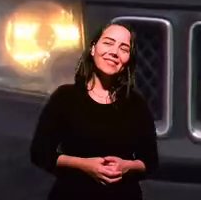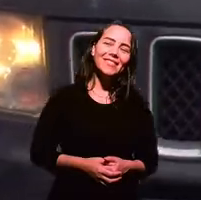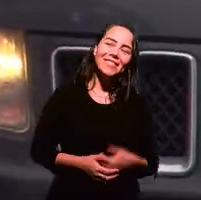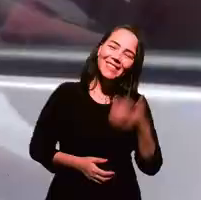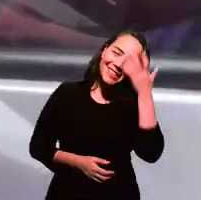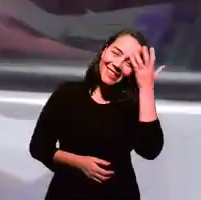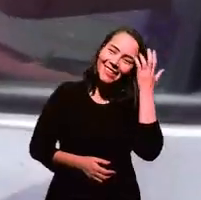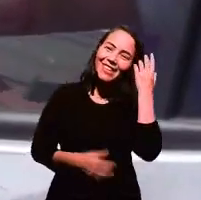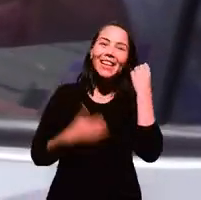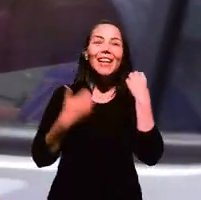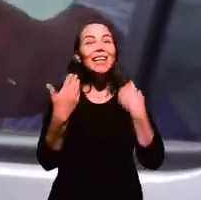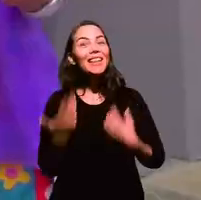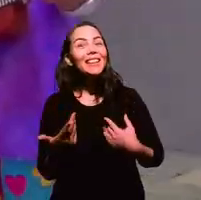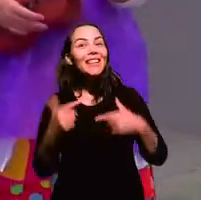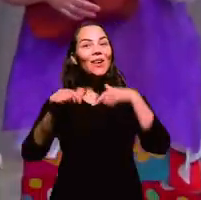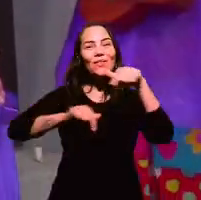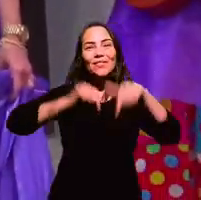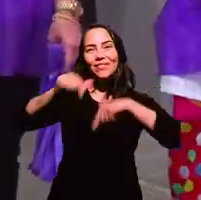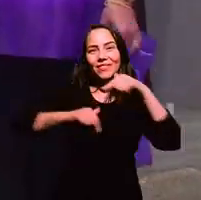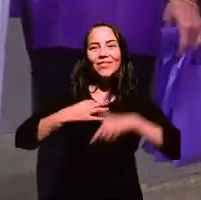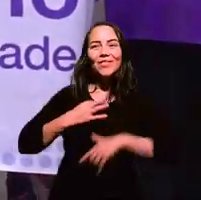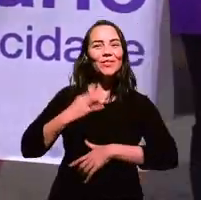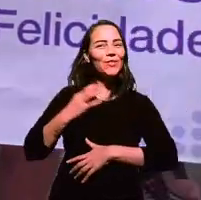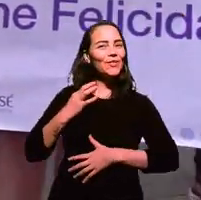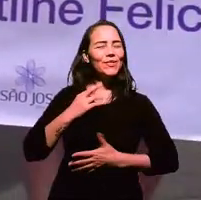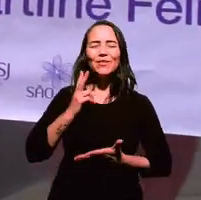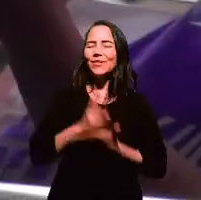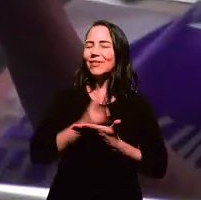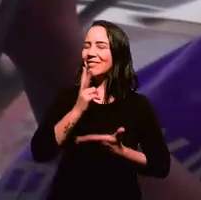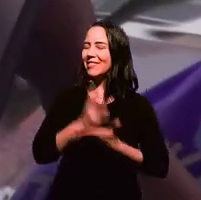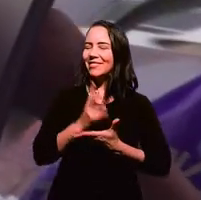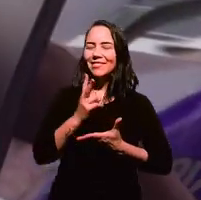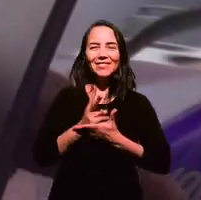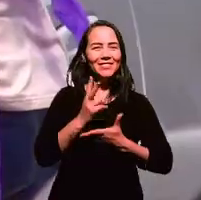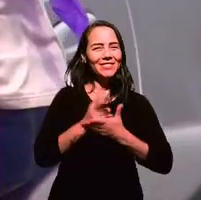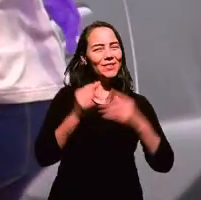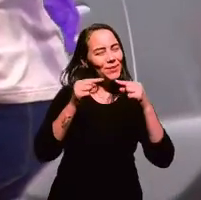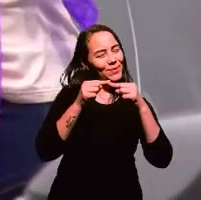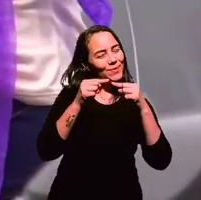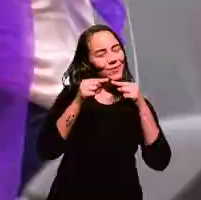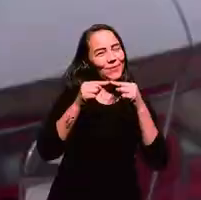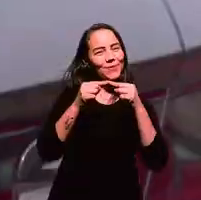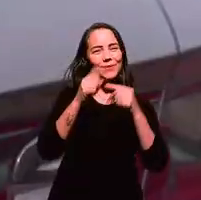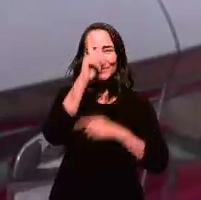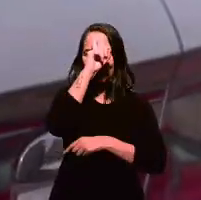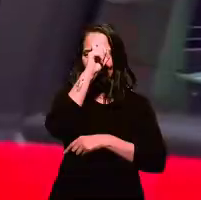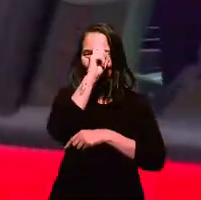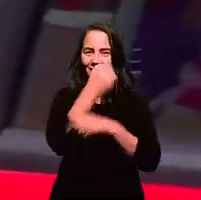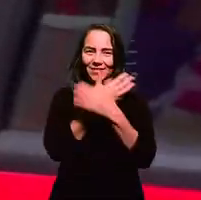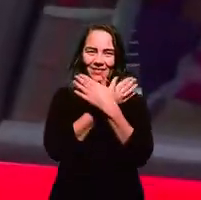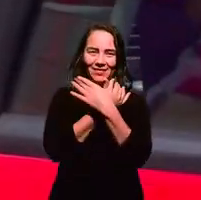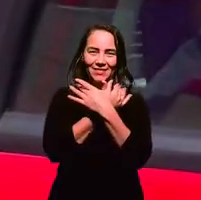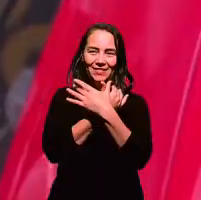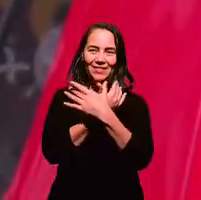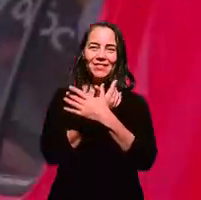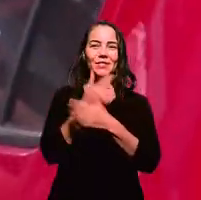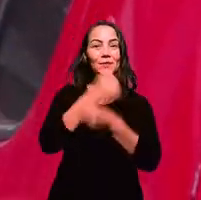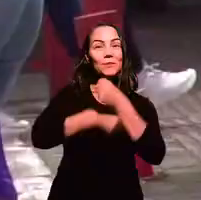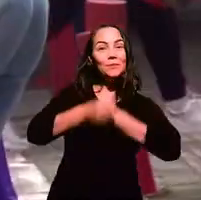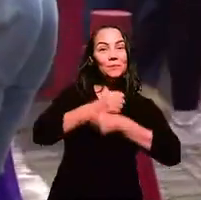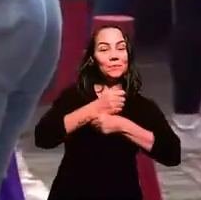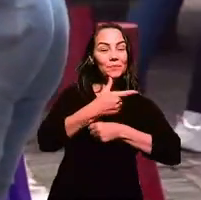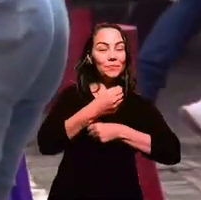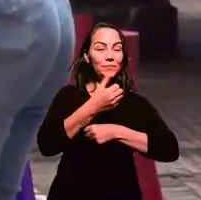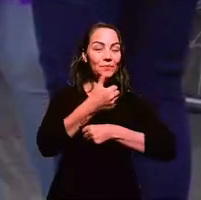O trabalho voluntário, ele desde sempre no São José, ele está presente, né? Em 2017 foi formalizada a Associação